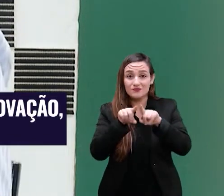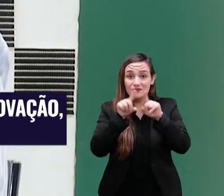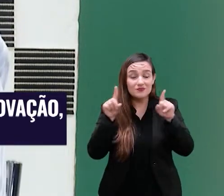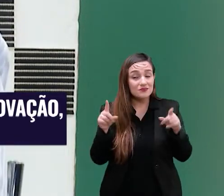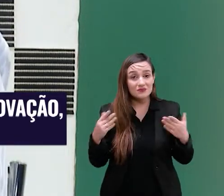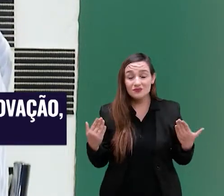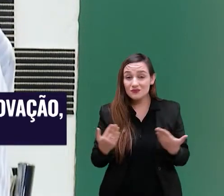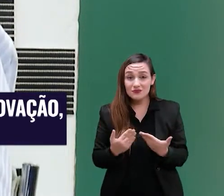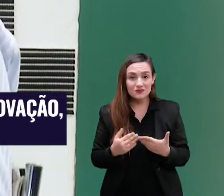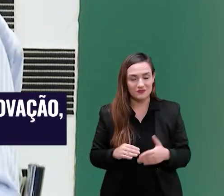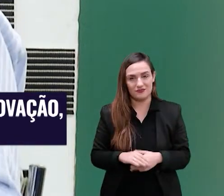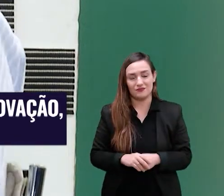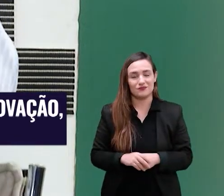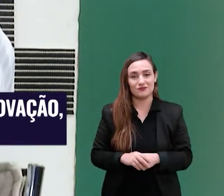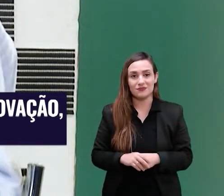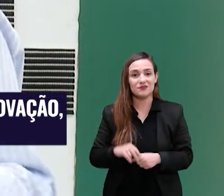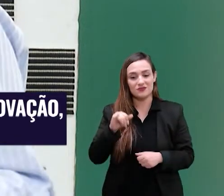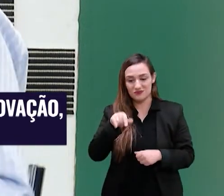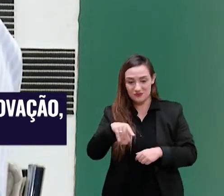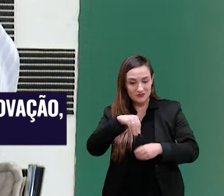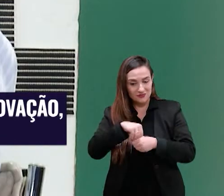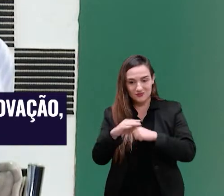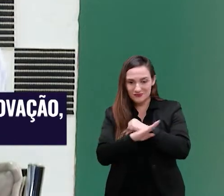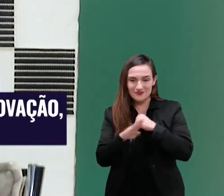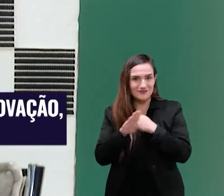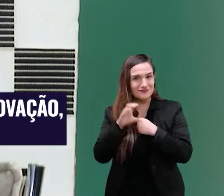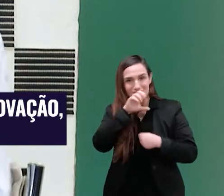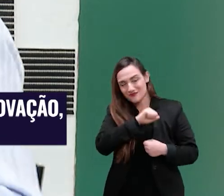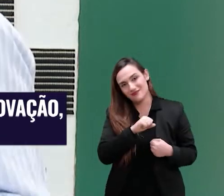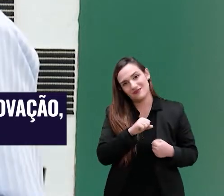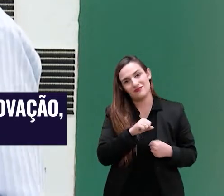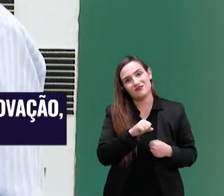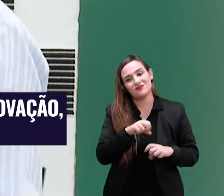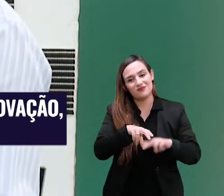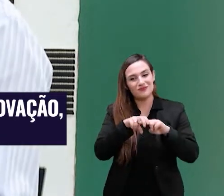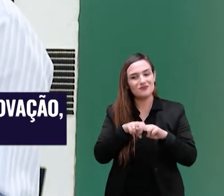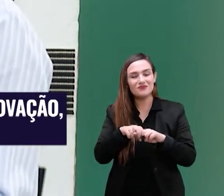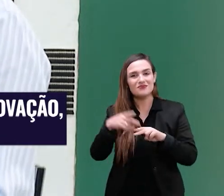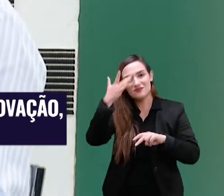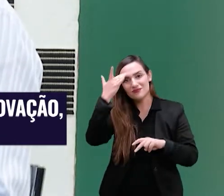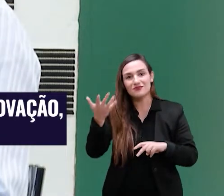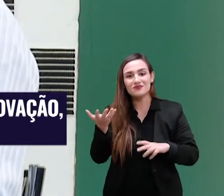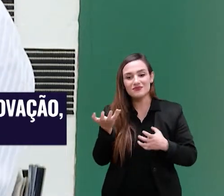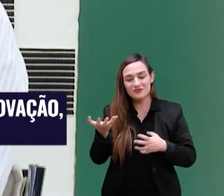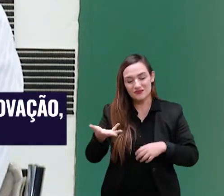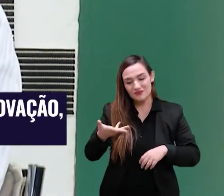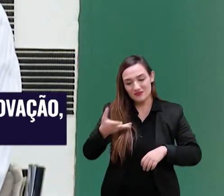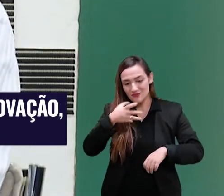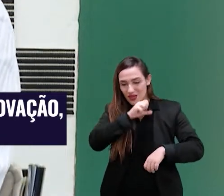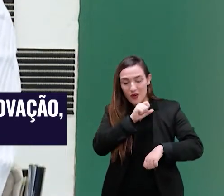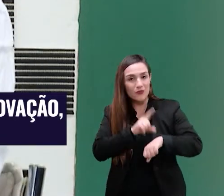certa maneira, e isso tem muito a ver com o conceito que é a experiência do cliente, ele quer uma questão de